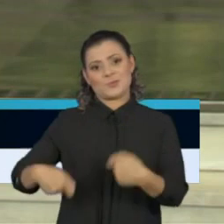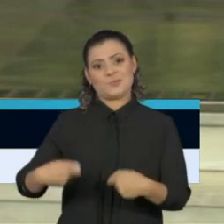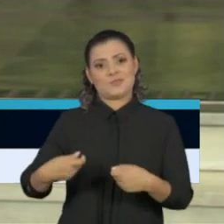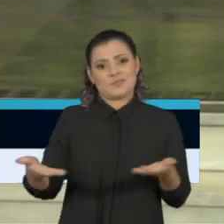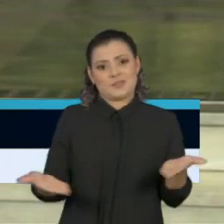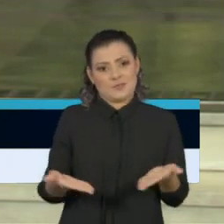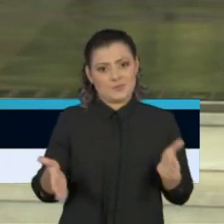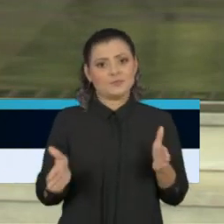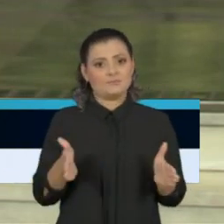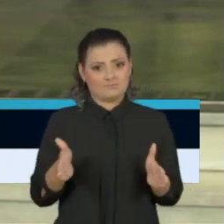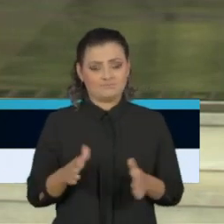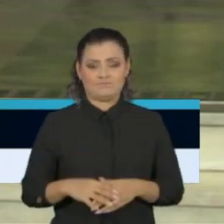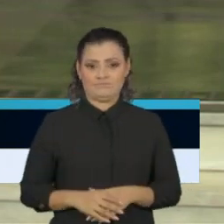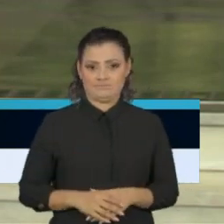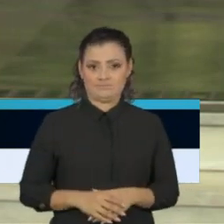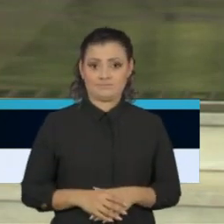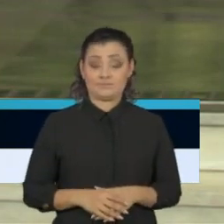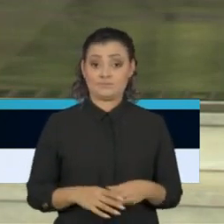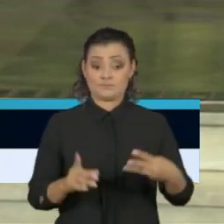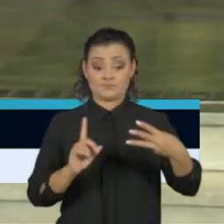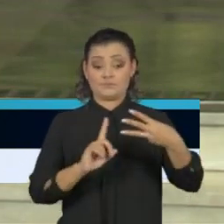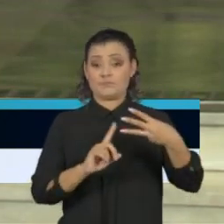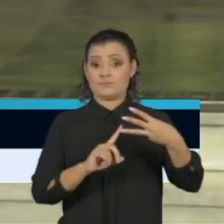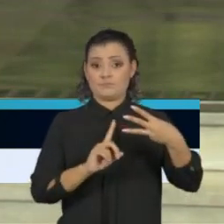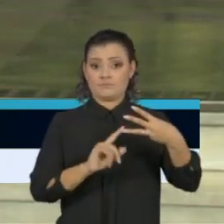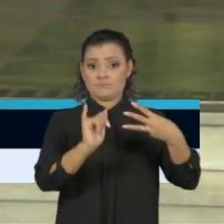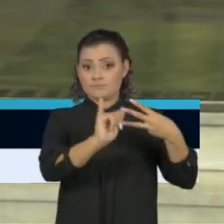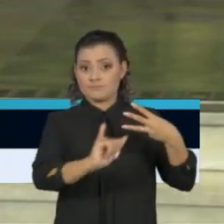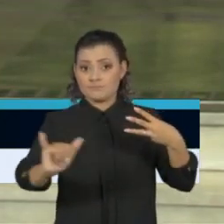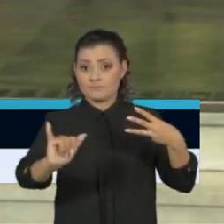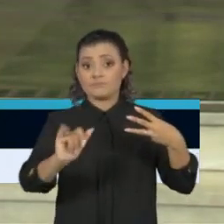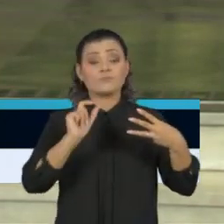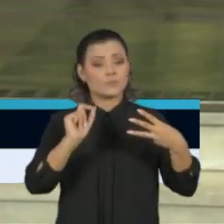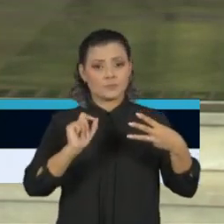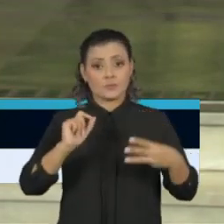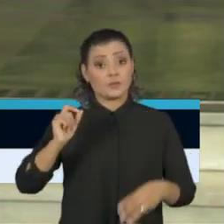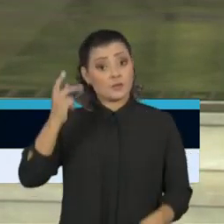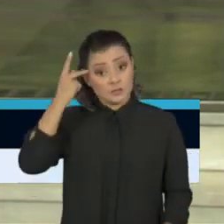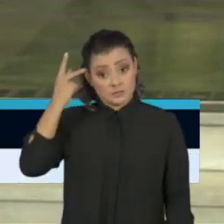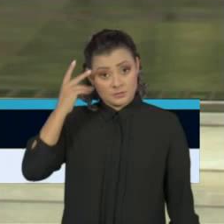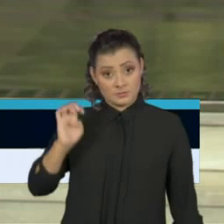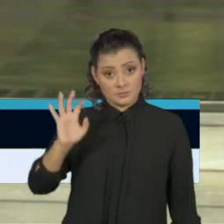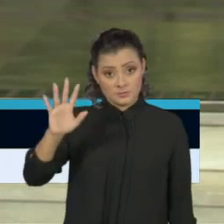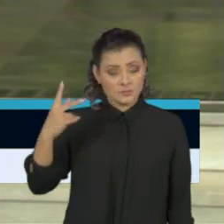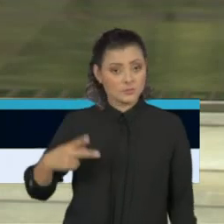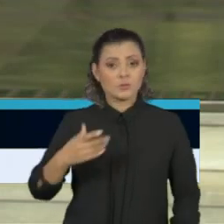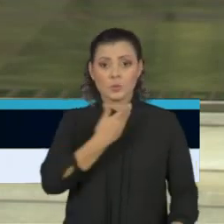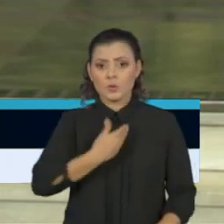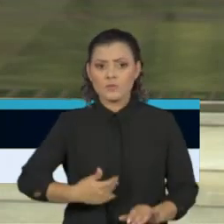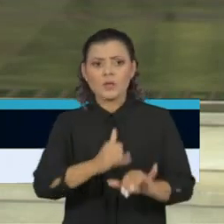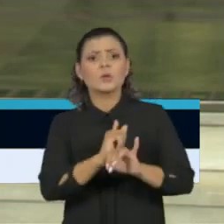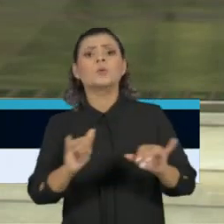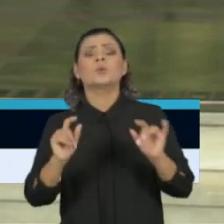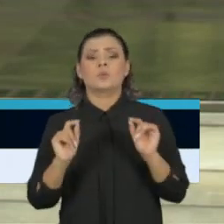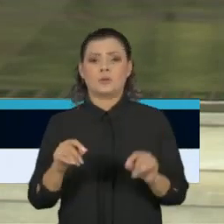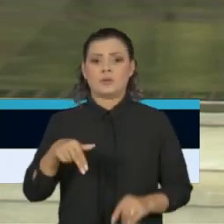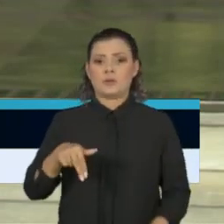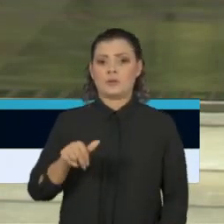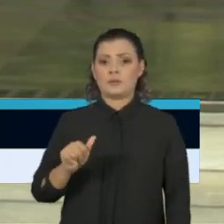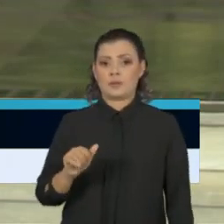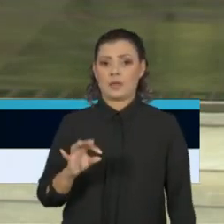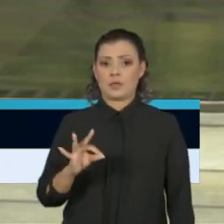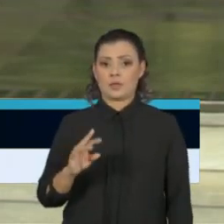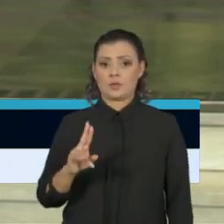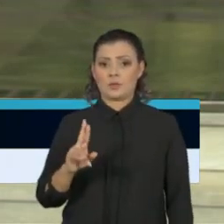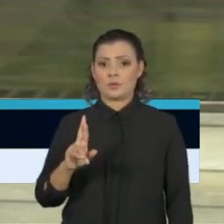neste momento. Terceiro anúncio, o governo do Estado de São Paulo solicitou a Naturgy, que é